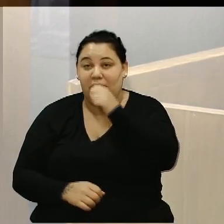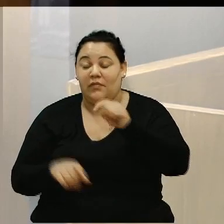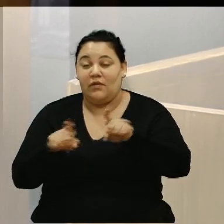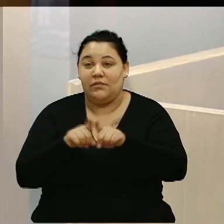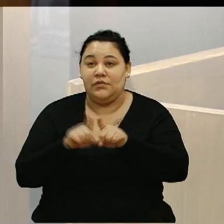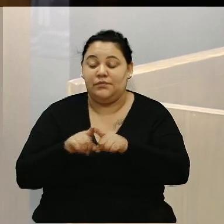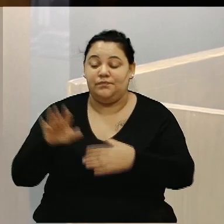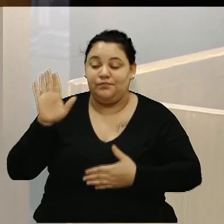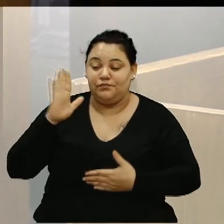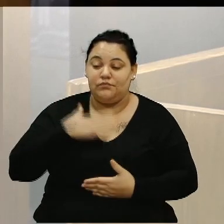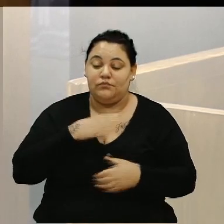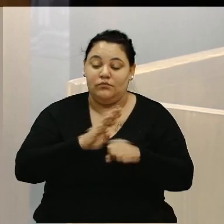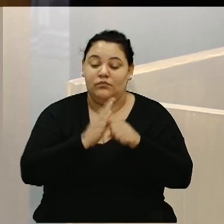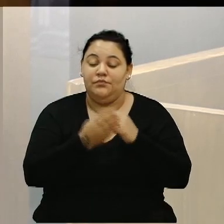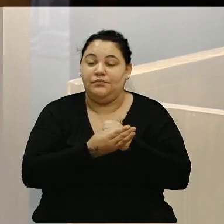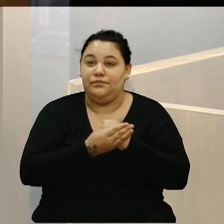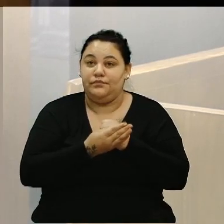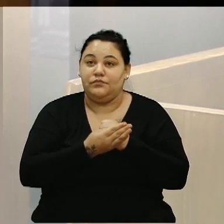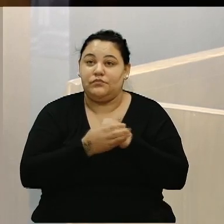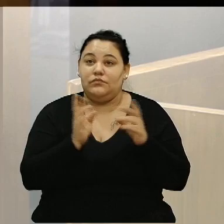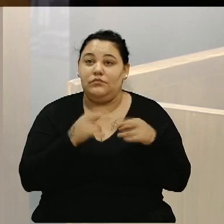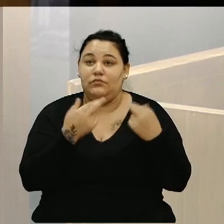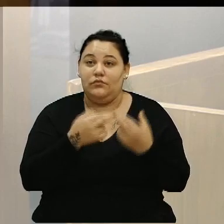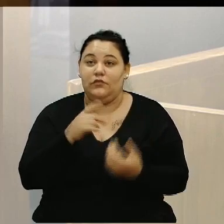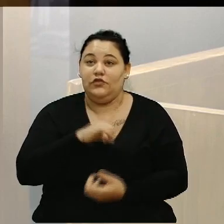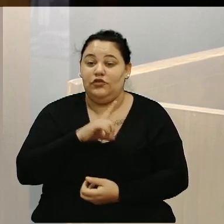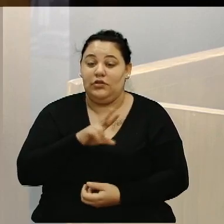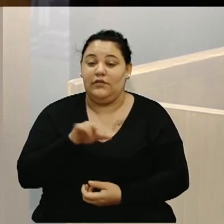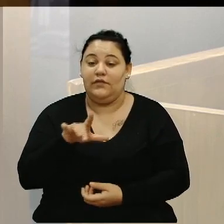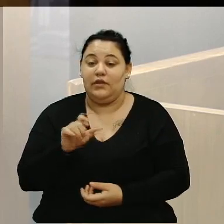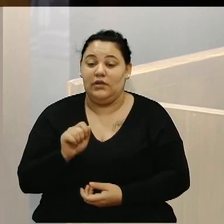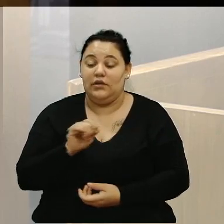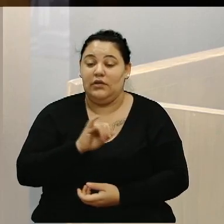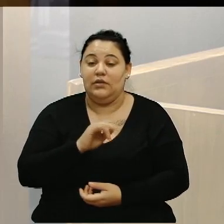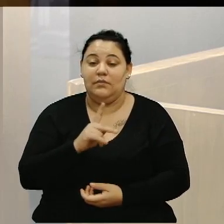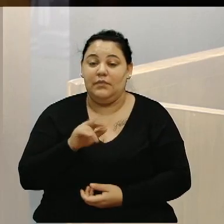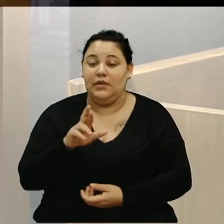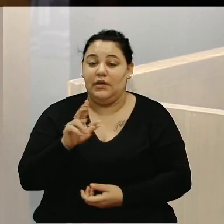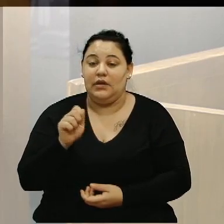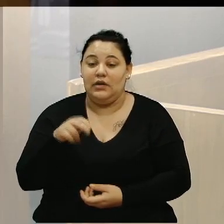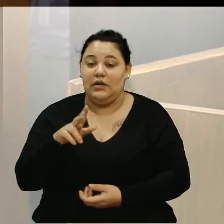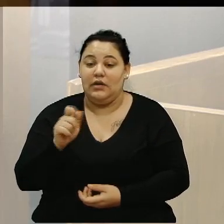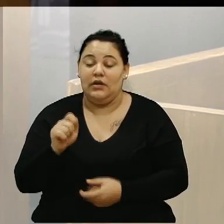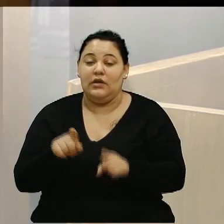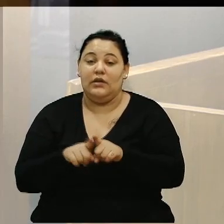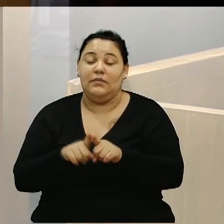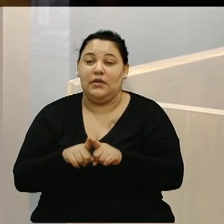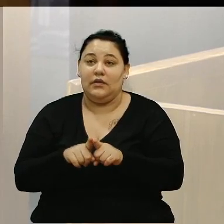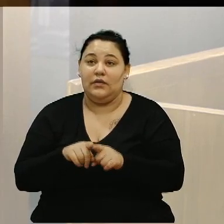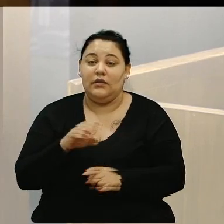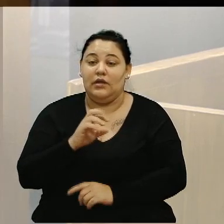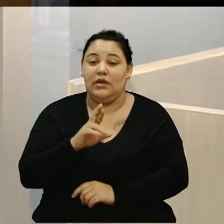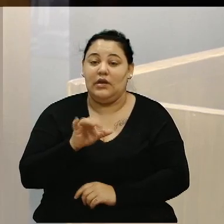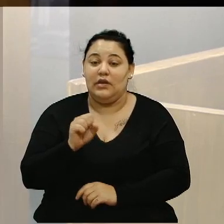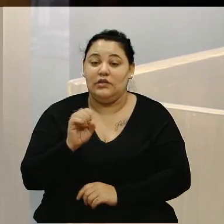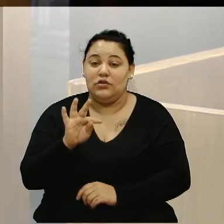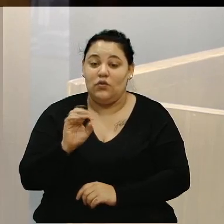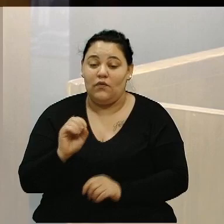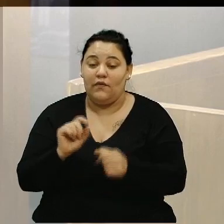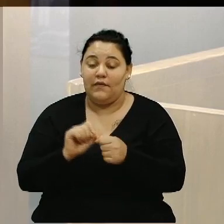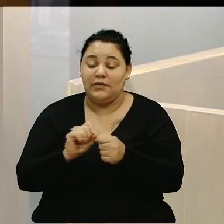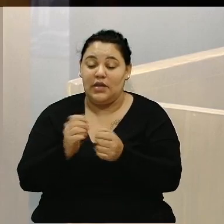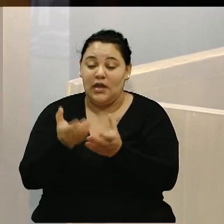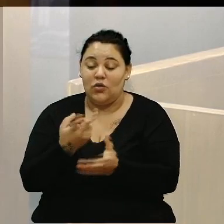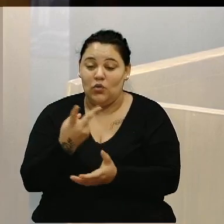numa reunião que nós tivemos na Vila Ipiranga com dezenas de moradores, e para o Cristo Redentor, aonde fará 2 bacias